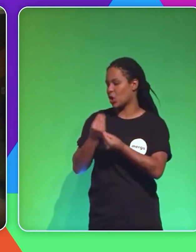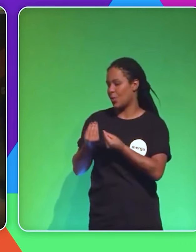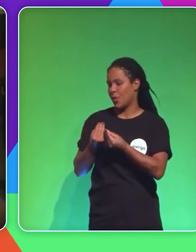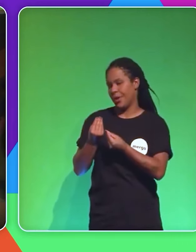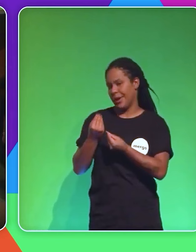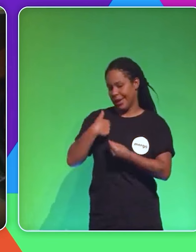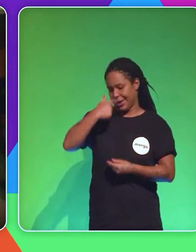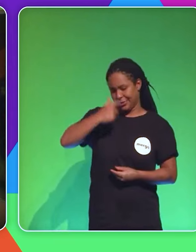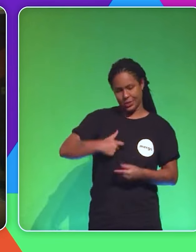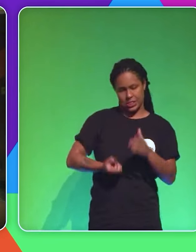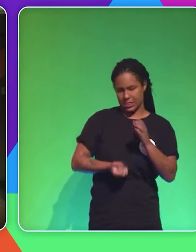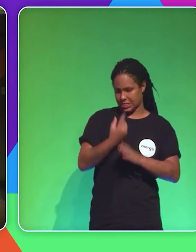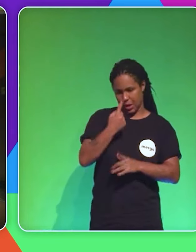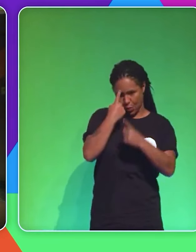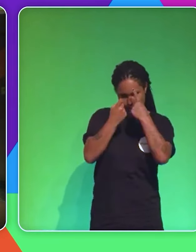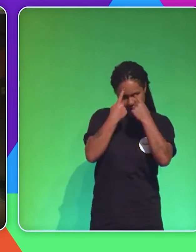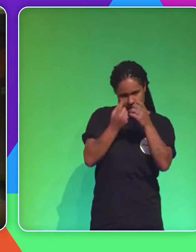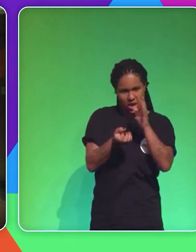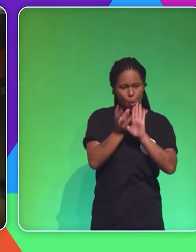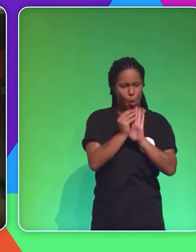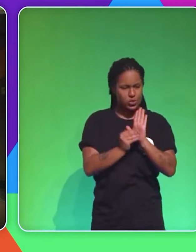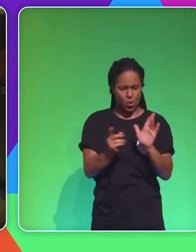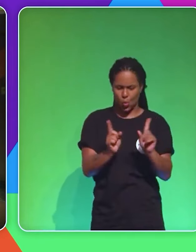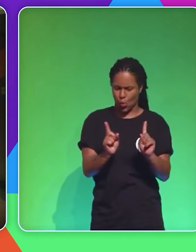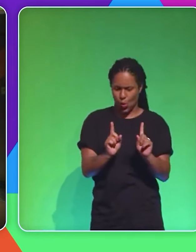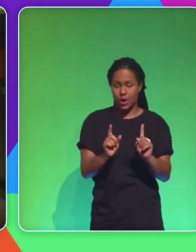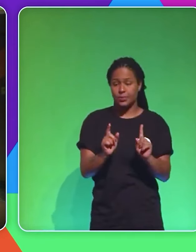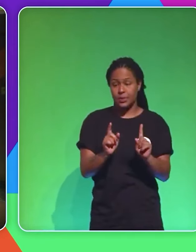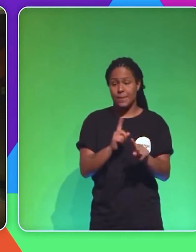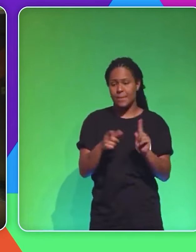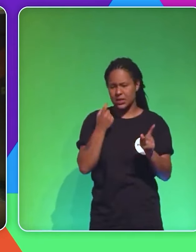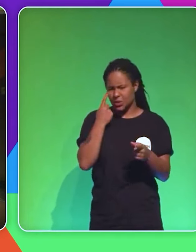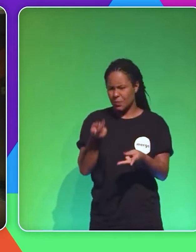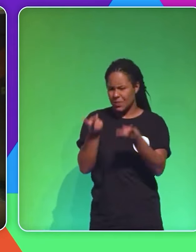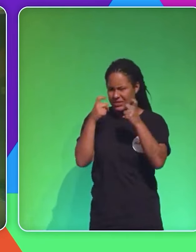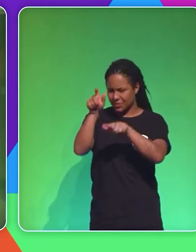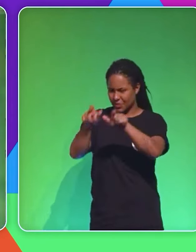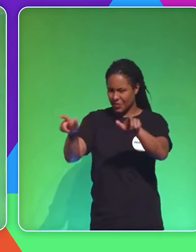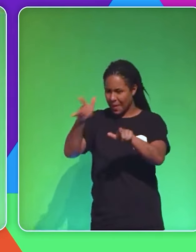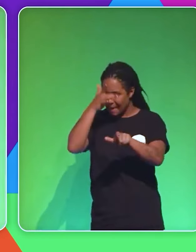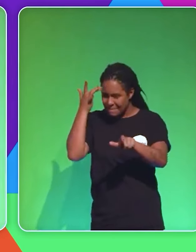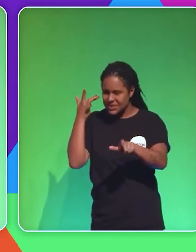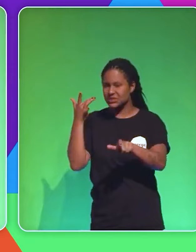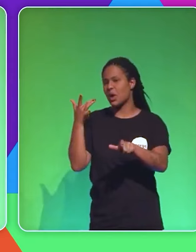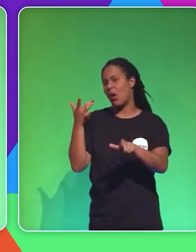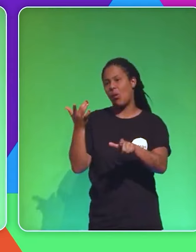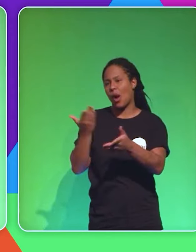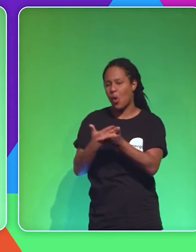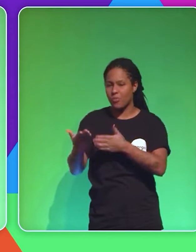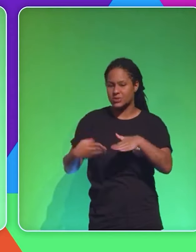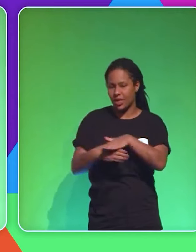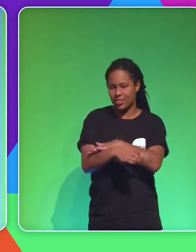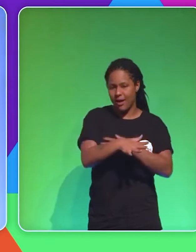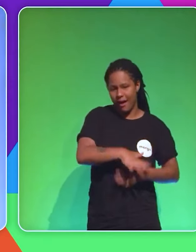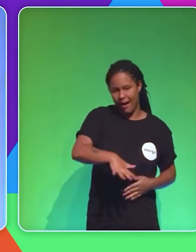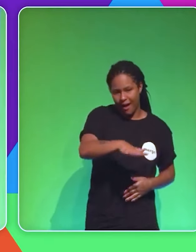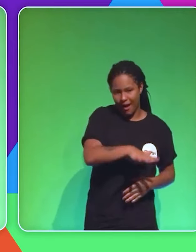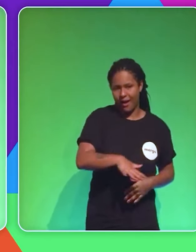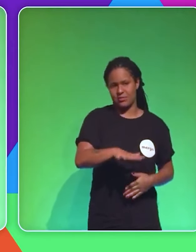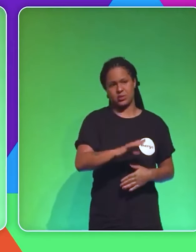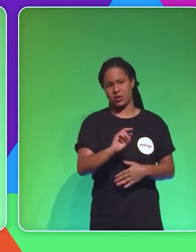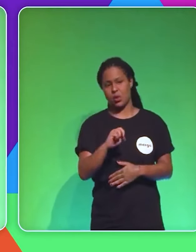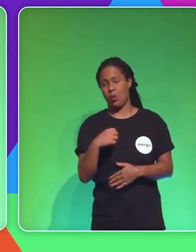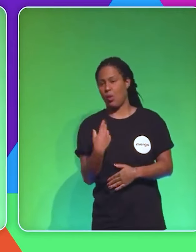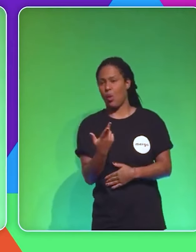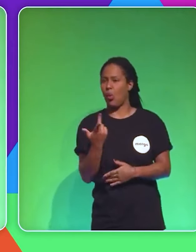lado como alguém que não cria conteúdo tá eh eu vejo principalmente nas pessoas que são que estão entrando no mercado ou pelo menos